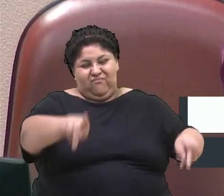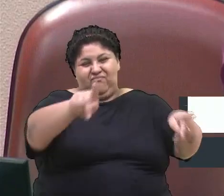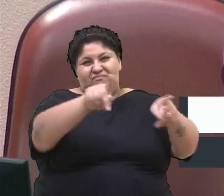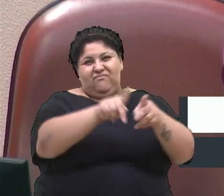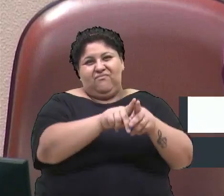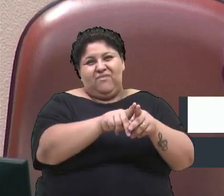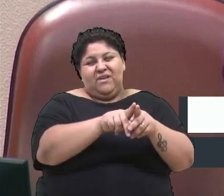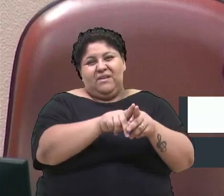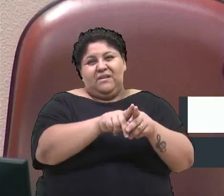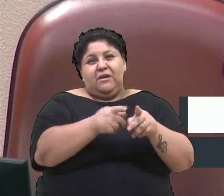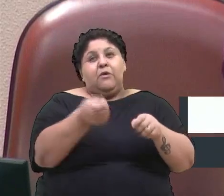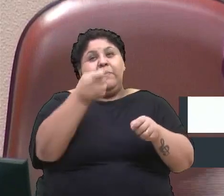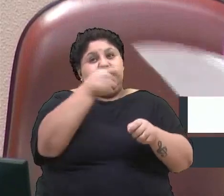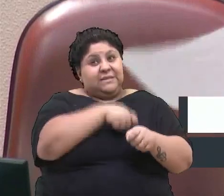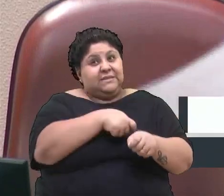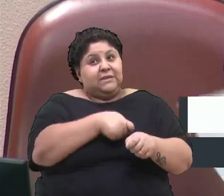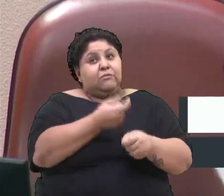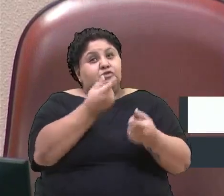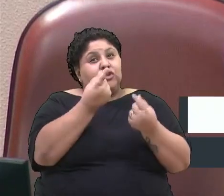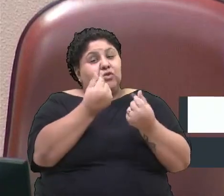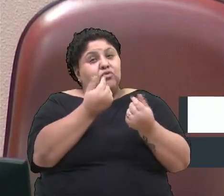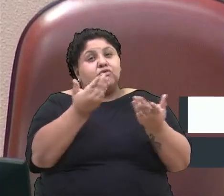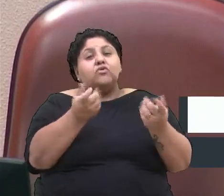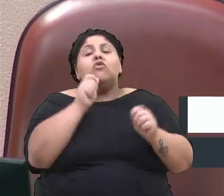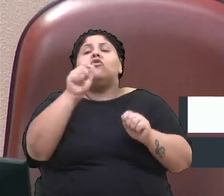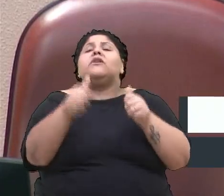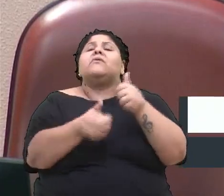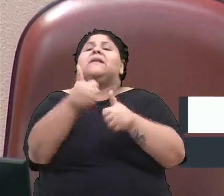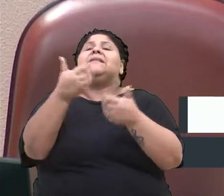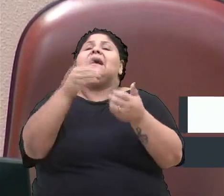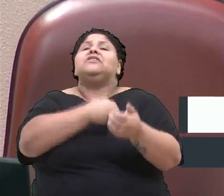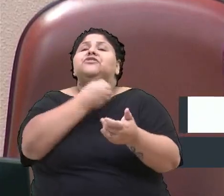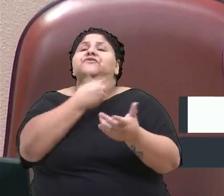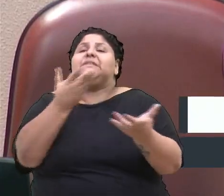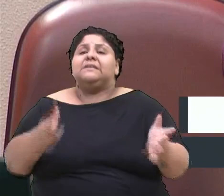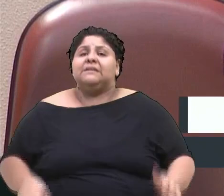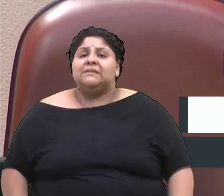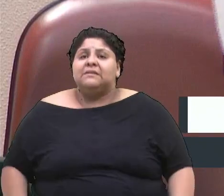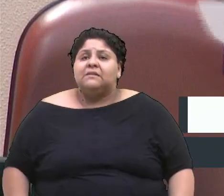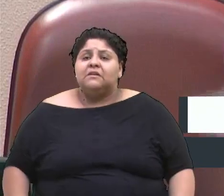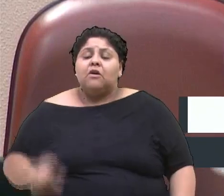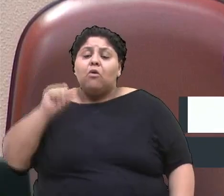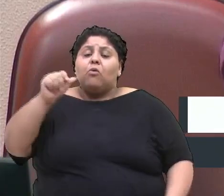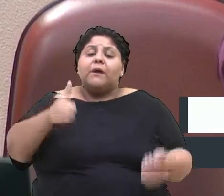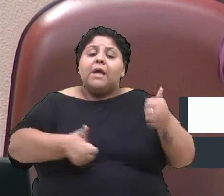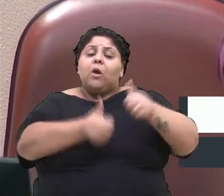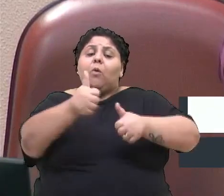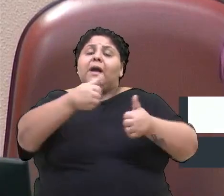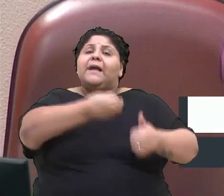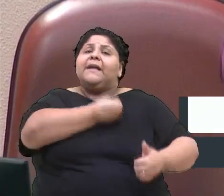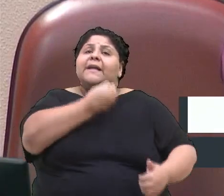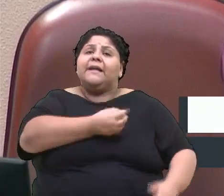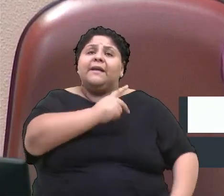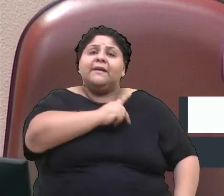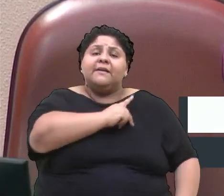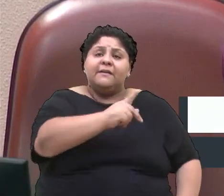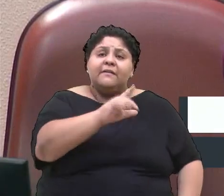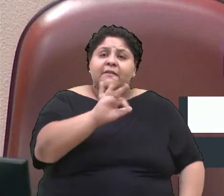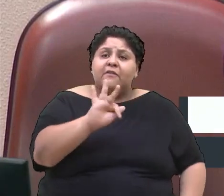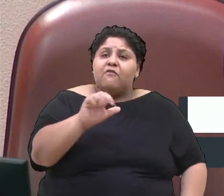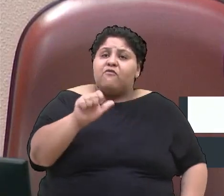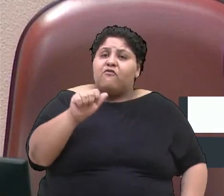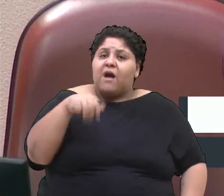recursos para isso. Que qualidade de vida? Eu peço isso. Que qualidade de vida que o presidente da FAMURS